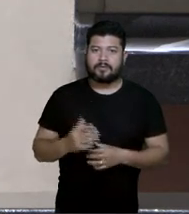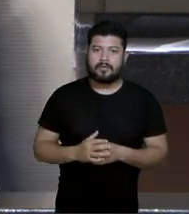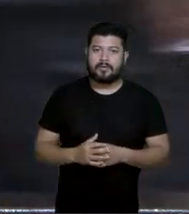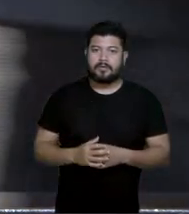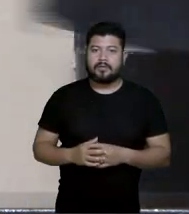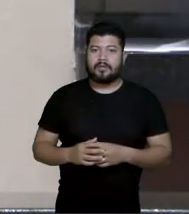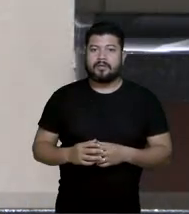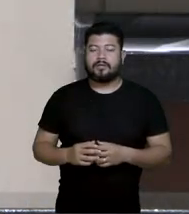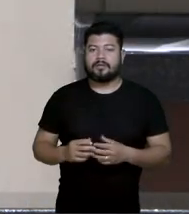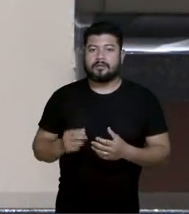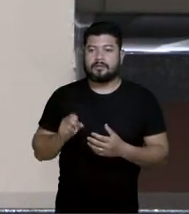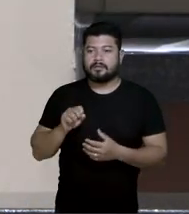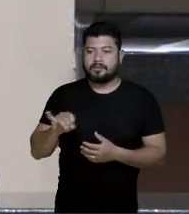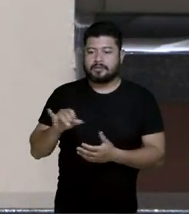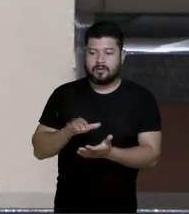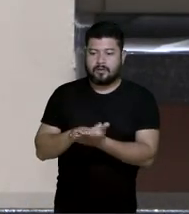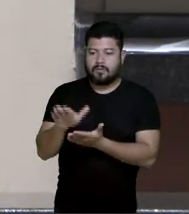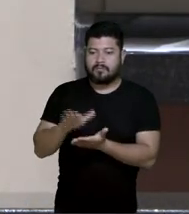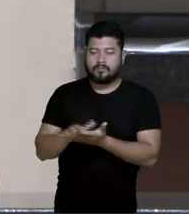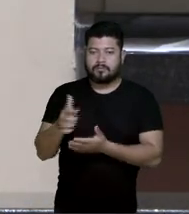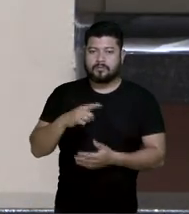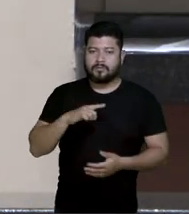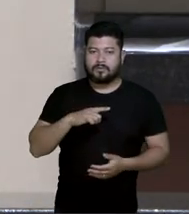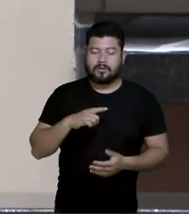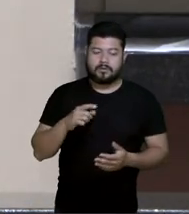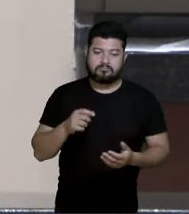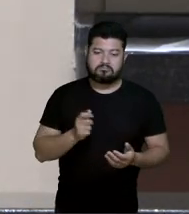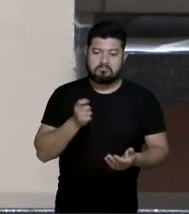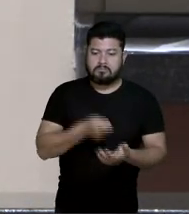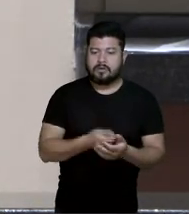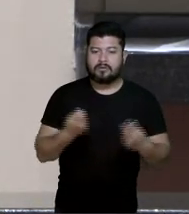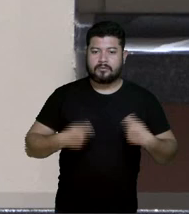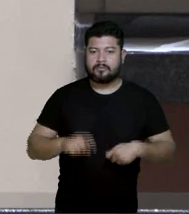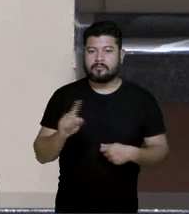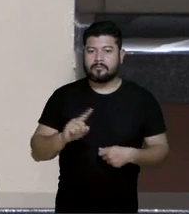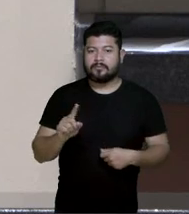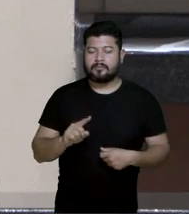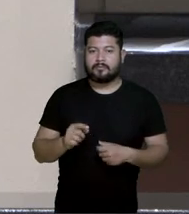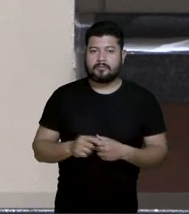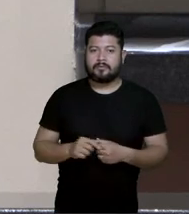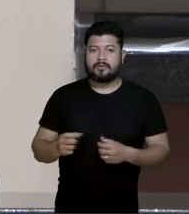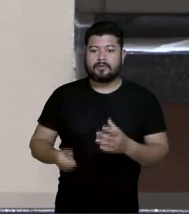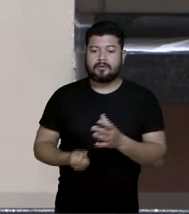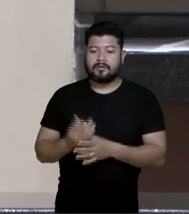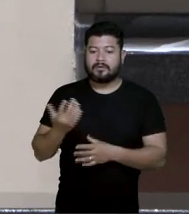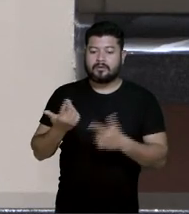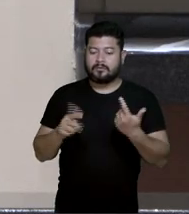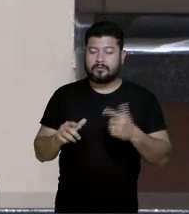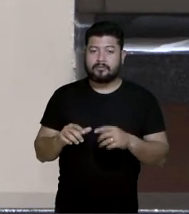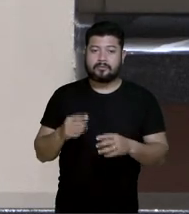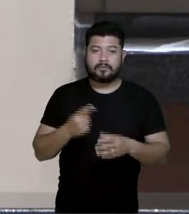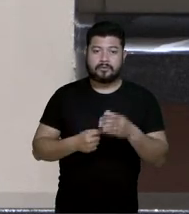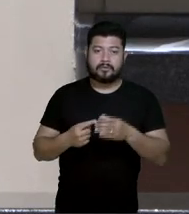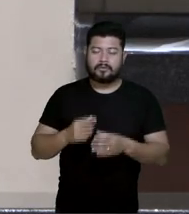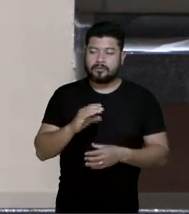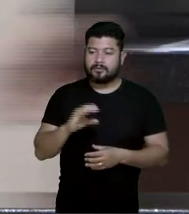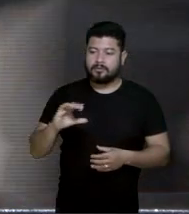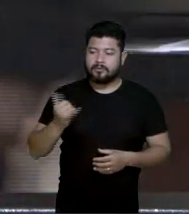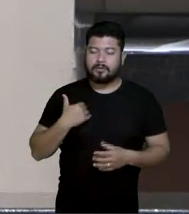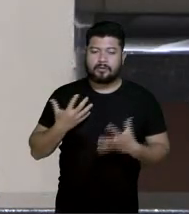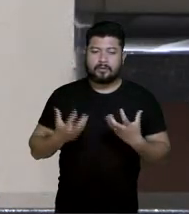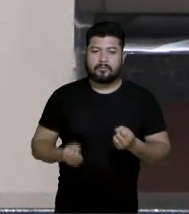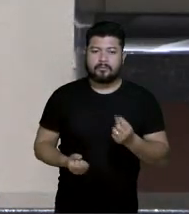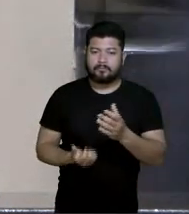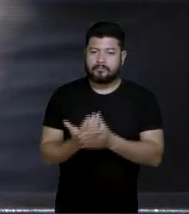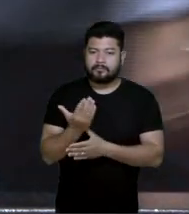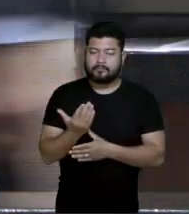Sem Custo e estabelece outras providências. Parecer favorável da Comissão de Constituição e Justiça. Relatoria, deputado Vonney Weber.